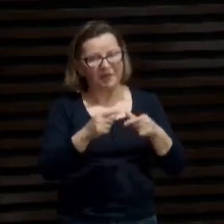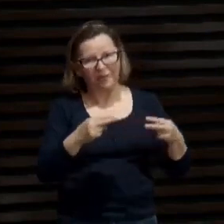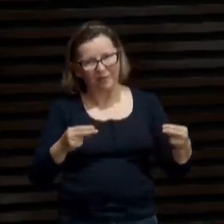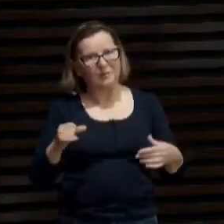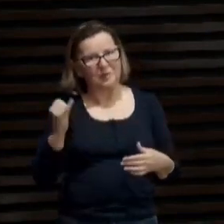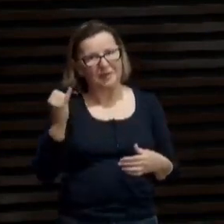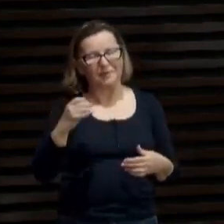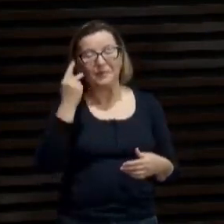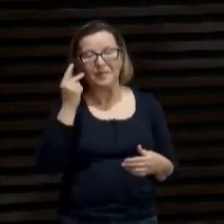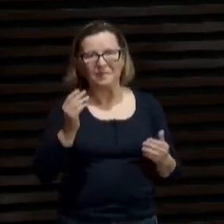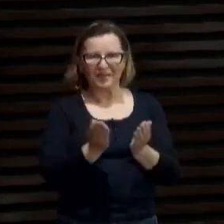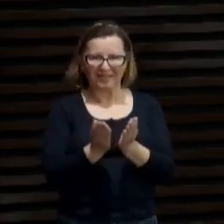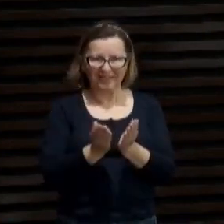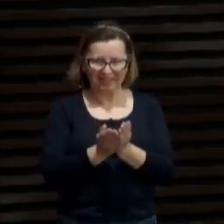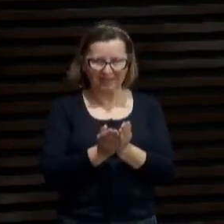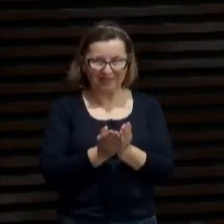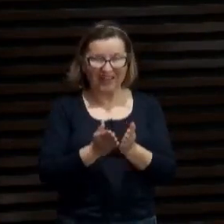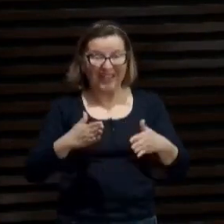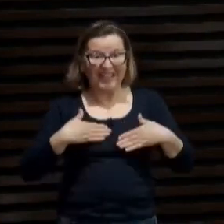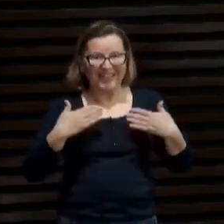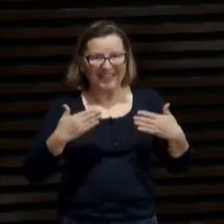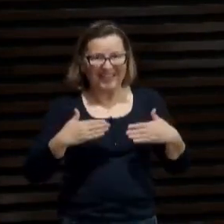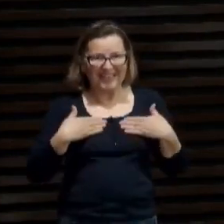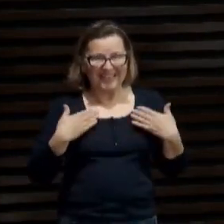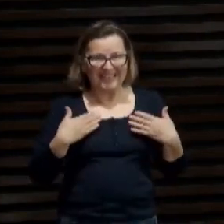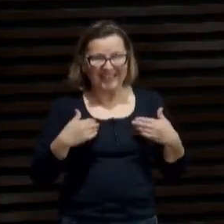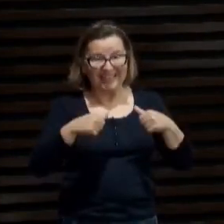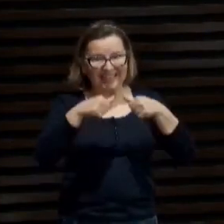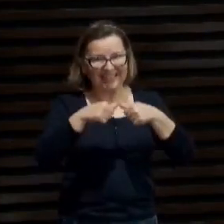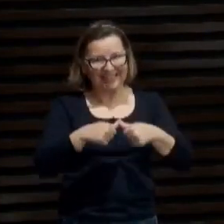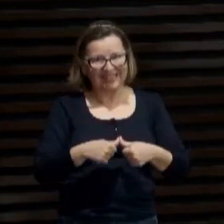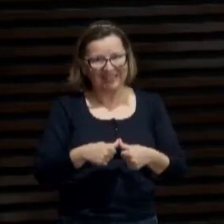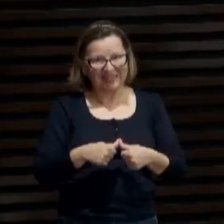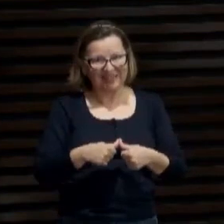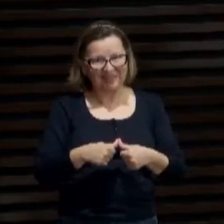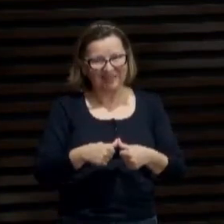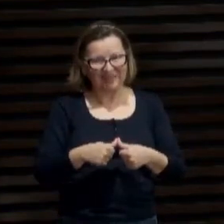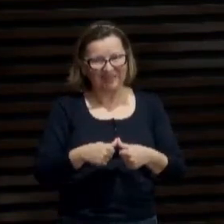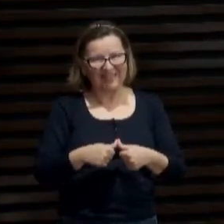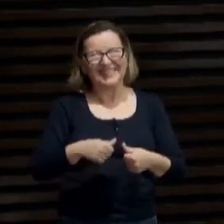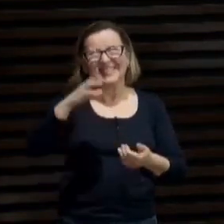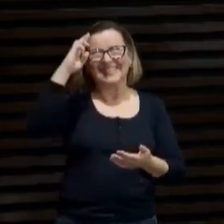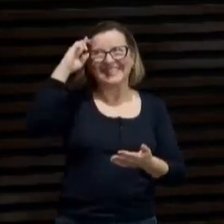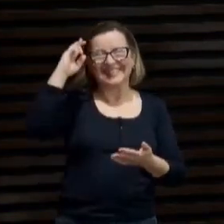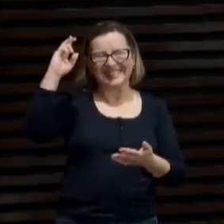Para o cristão, meus amados, a alegria está no